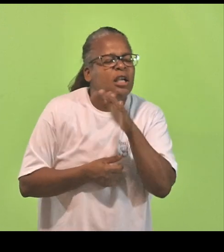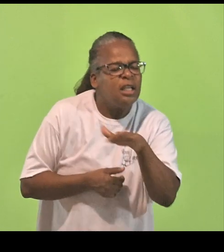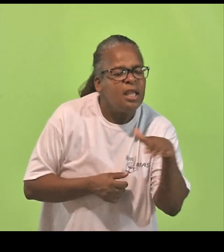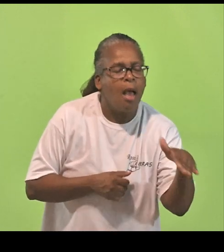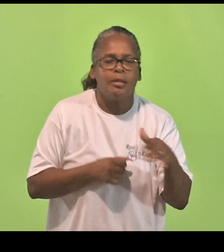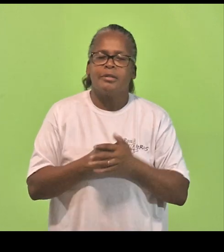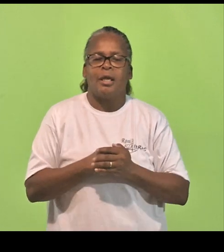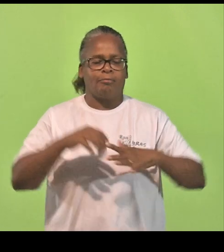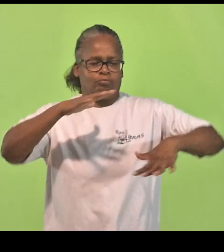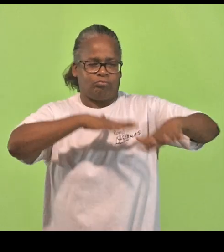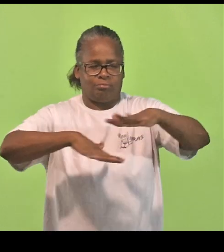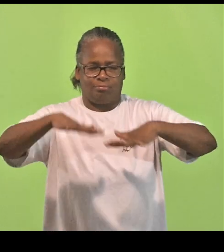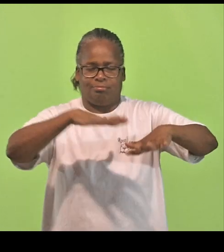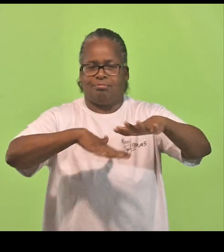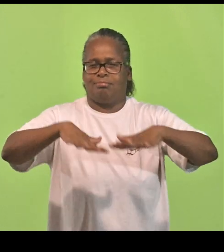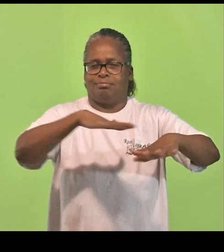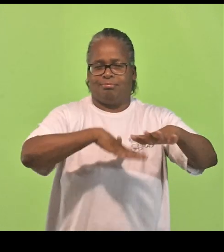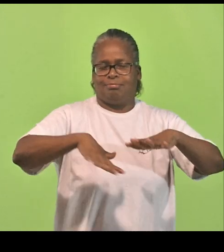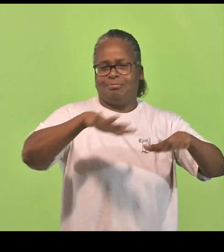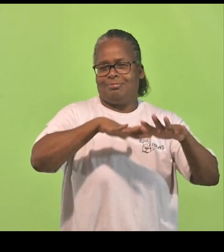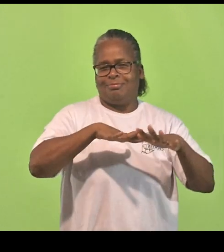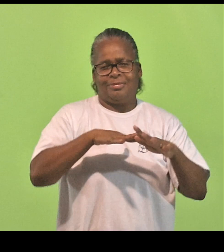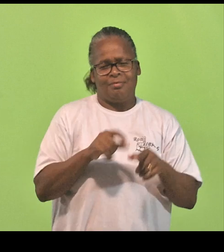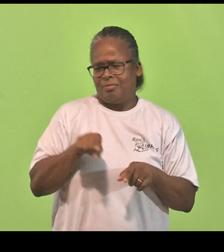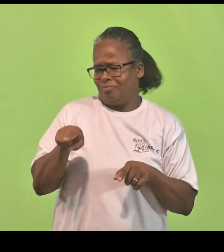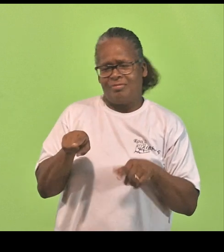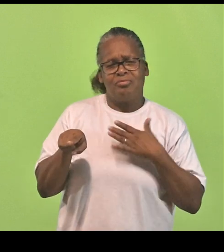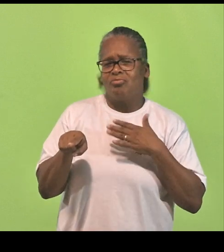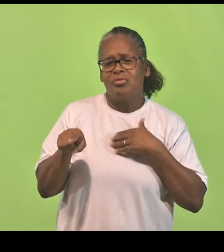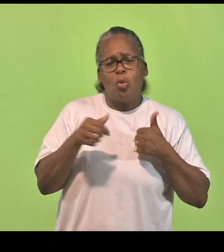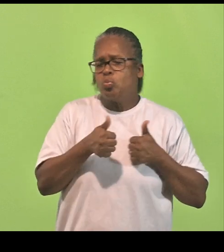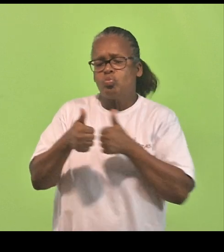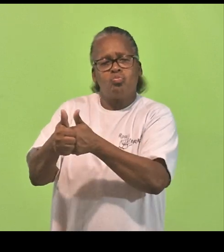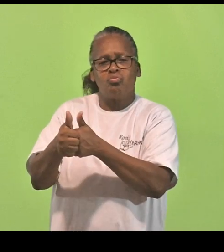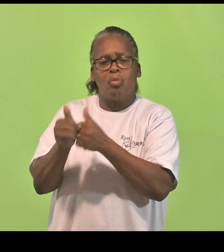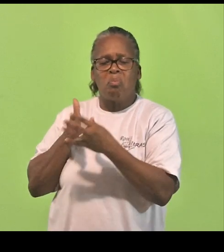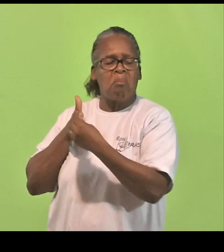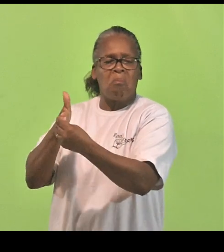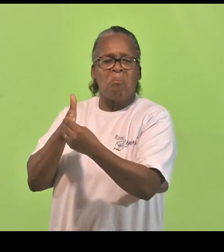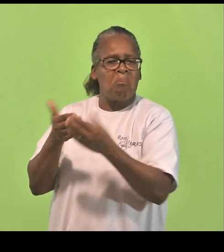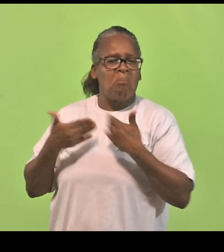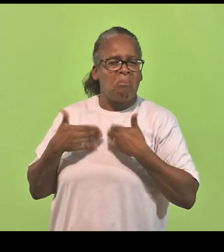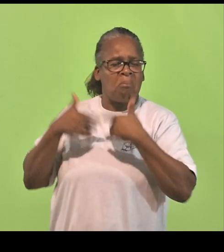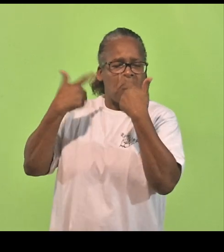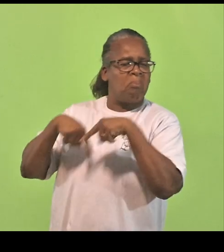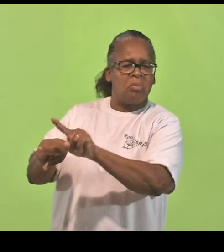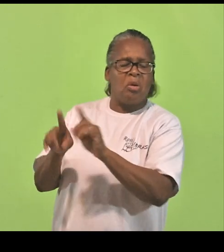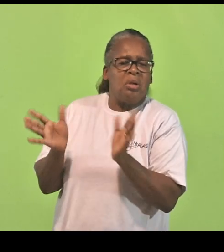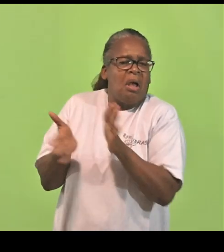que sequer era seguida por muitos deles. As intervenções